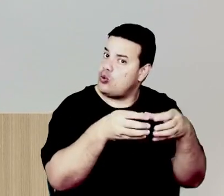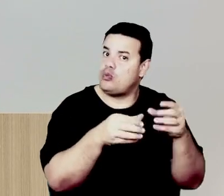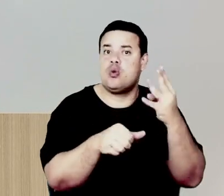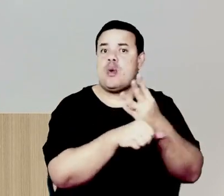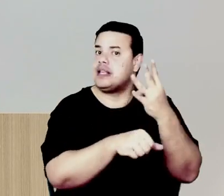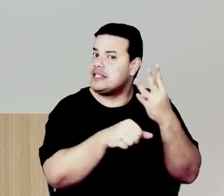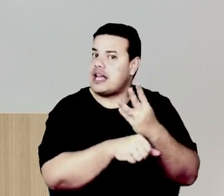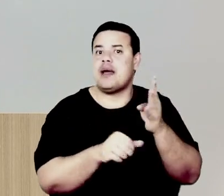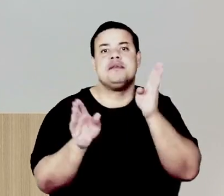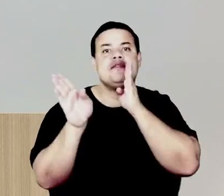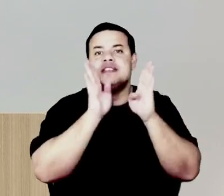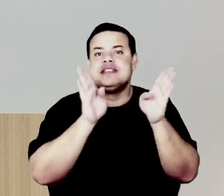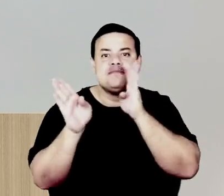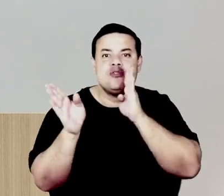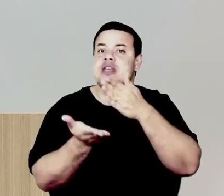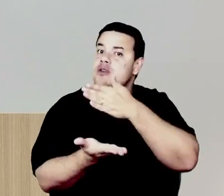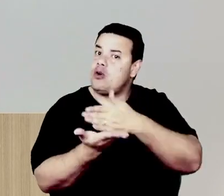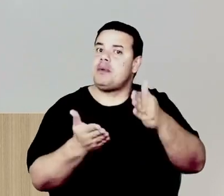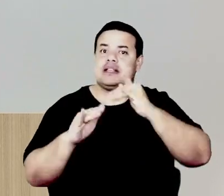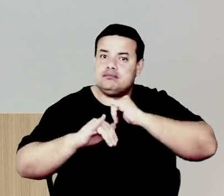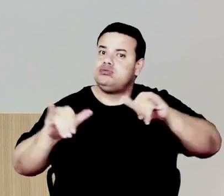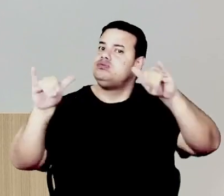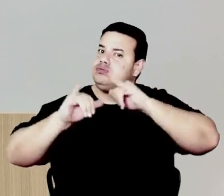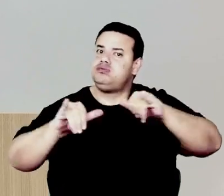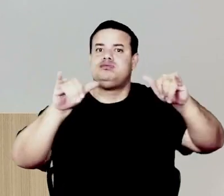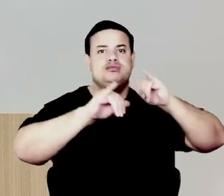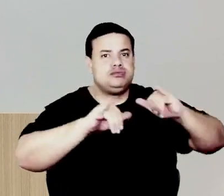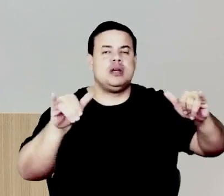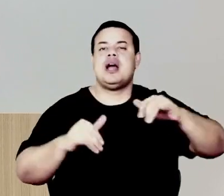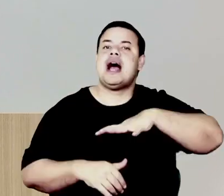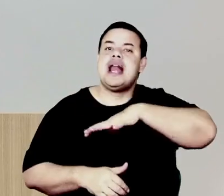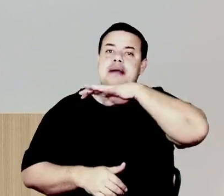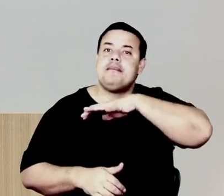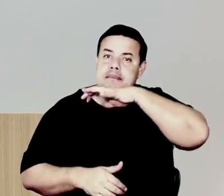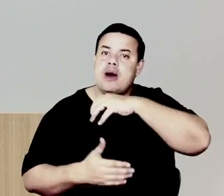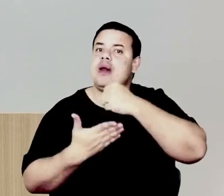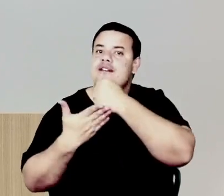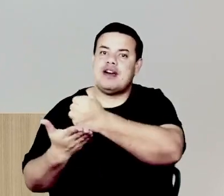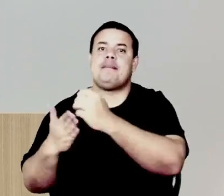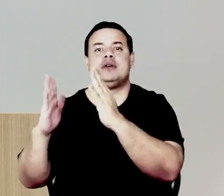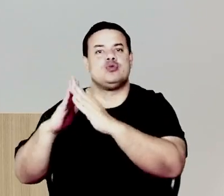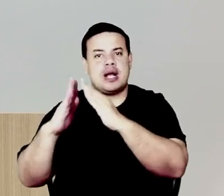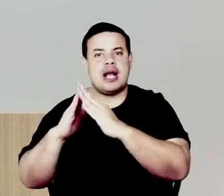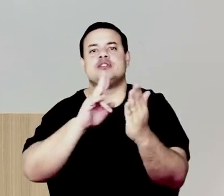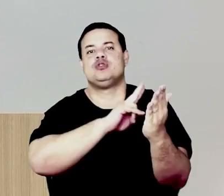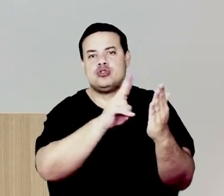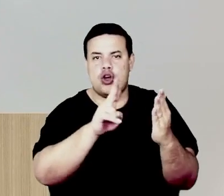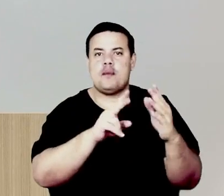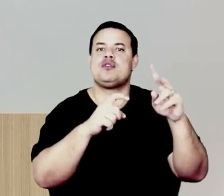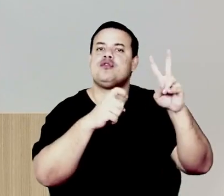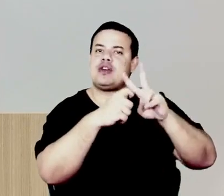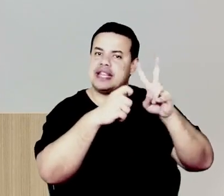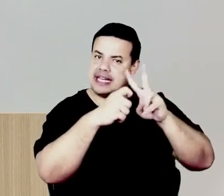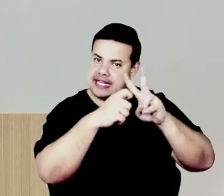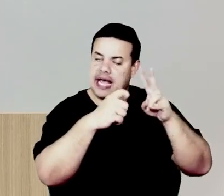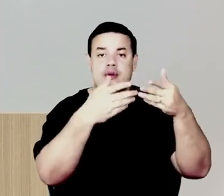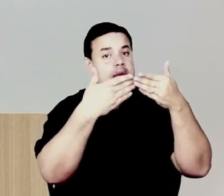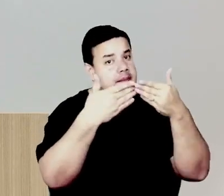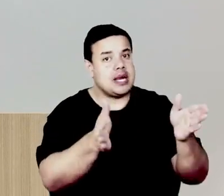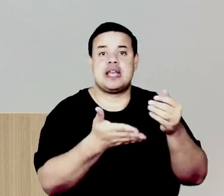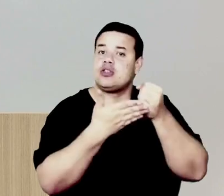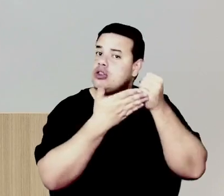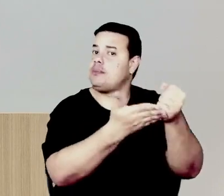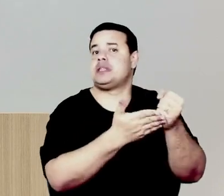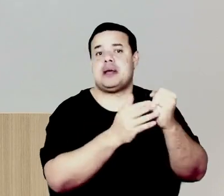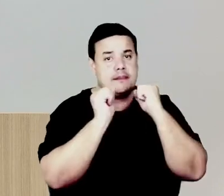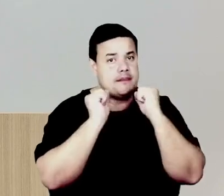Instagram e começar a divulgar, levar os animais para sua casa, colocar seu nome lá no veterinário, abrir uma conta e começar a levar ele. E você vai ter